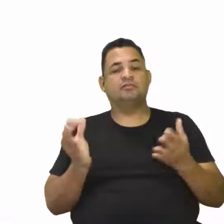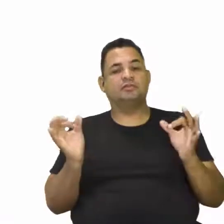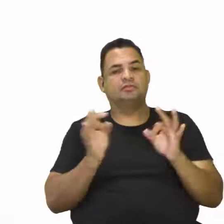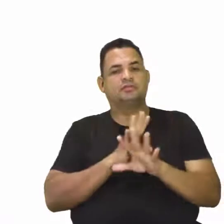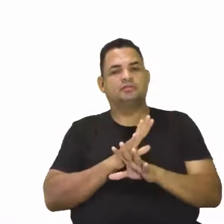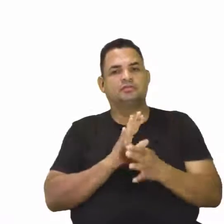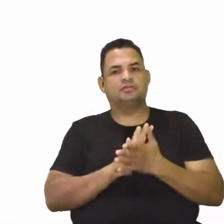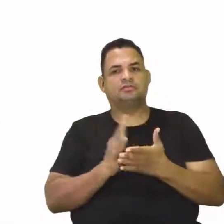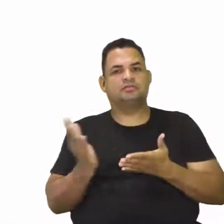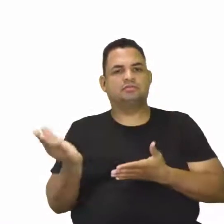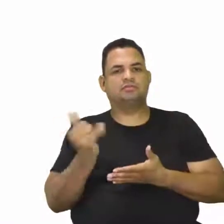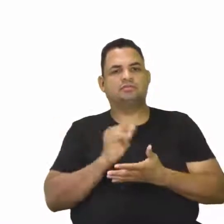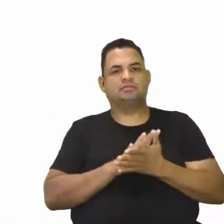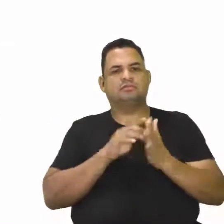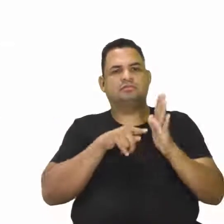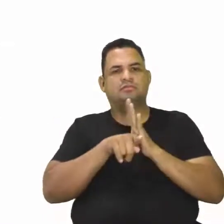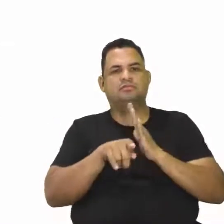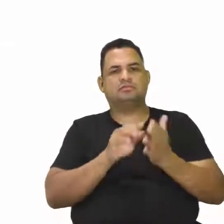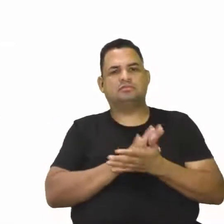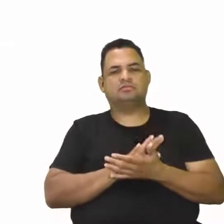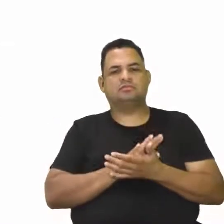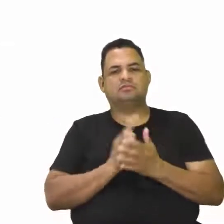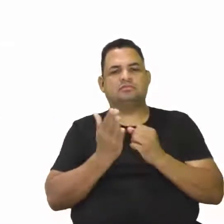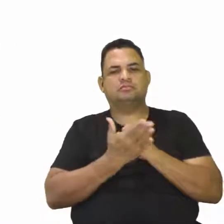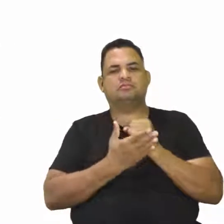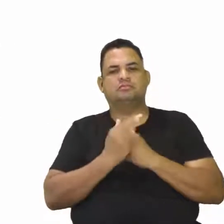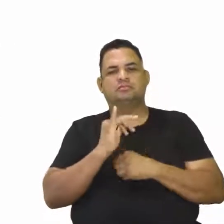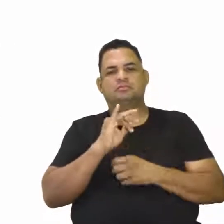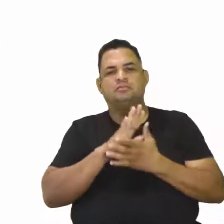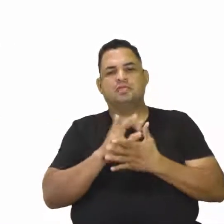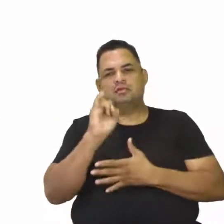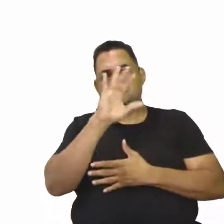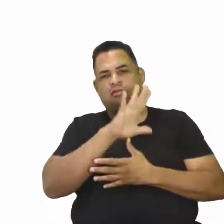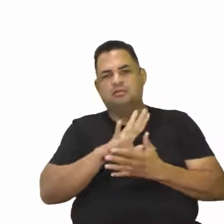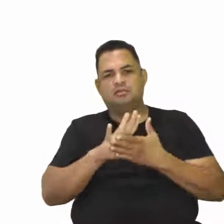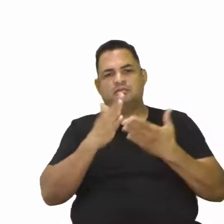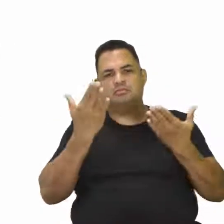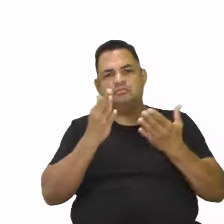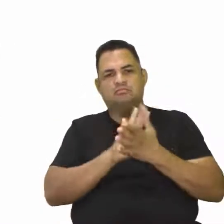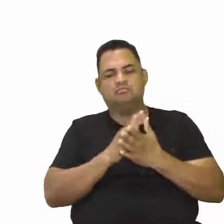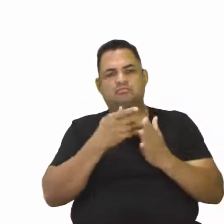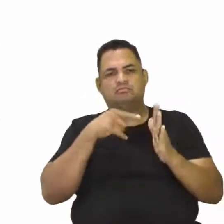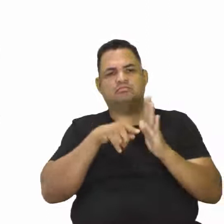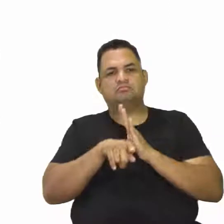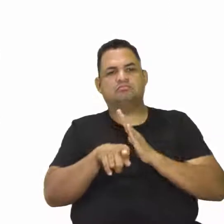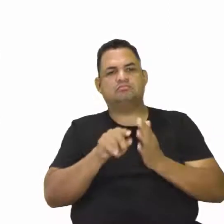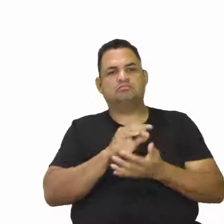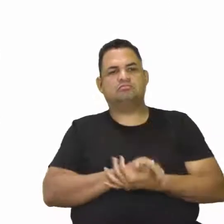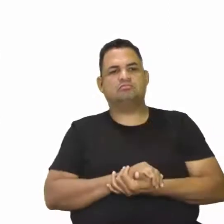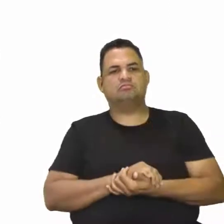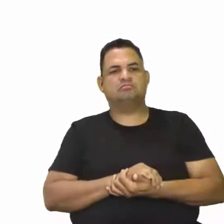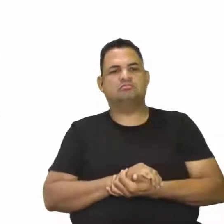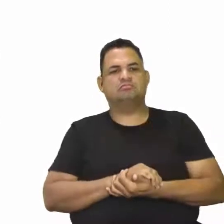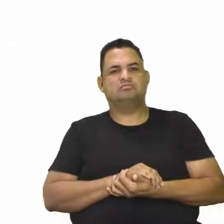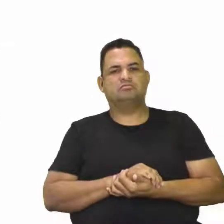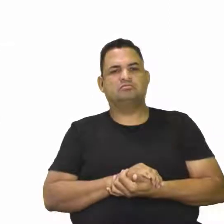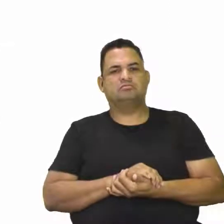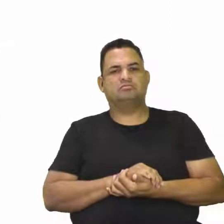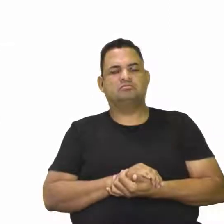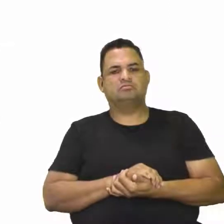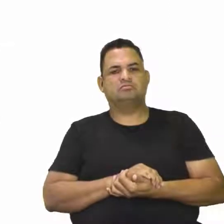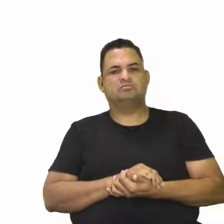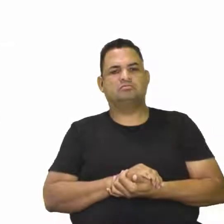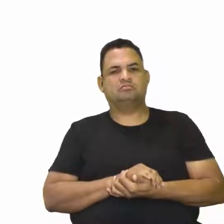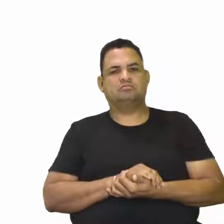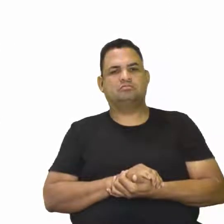pronto. Vamos lá agora para as perguntas. Com base no infográfico, considere as seguintes afirmativas. Estão